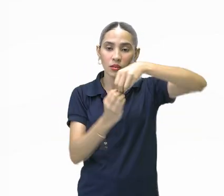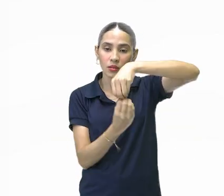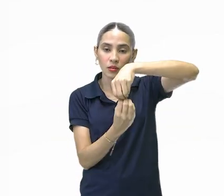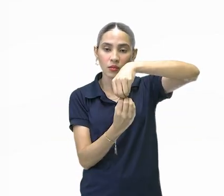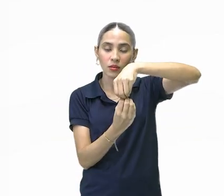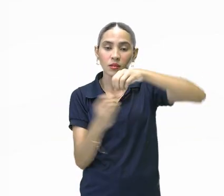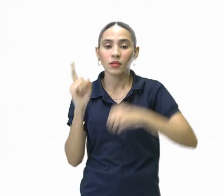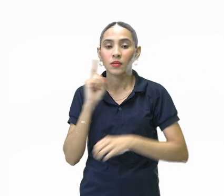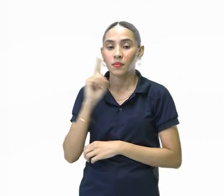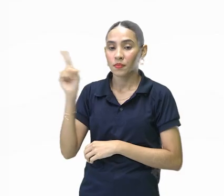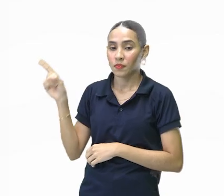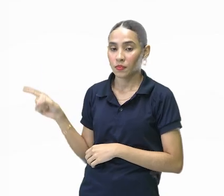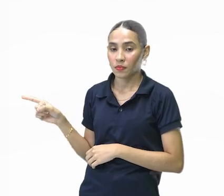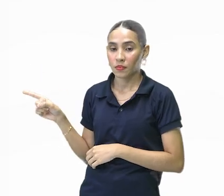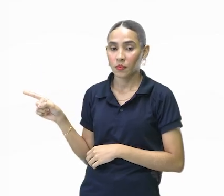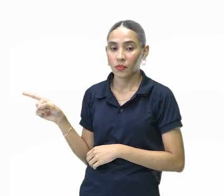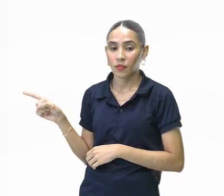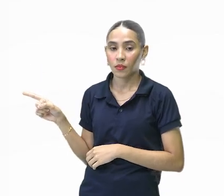gente,